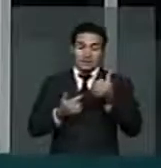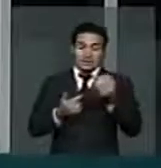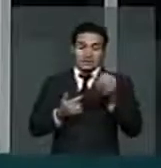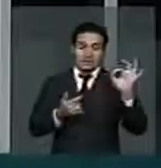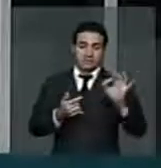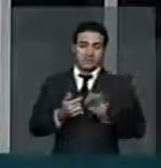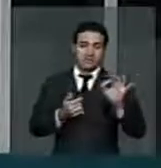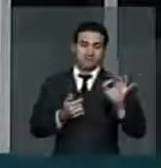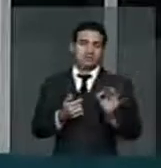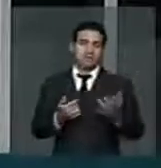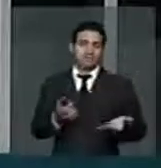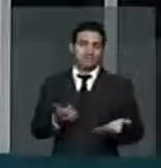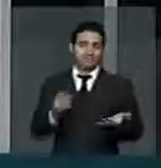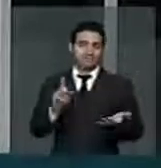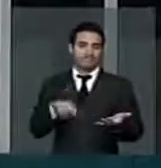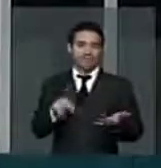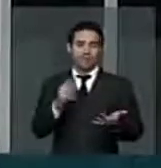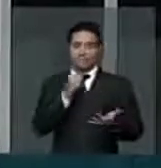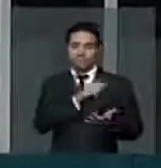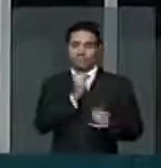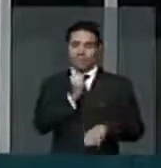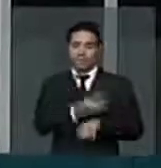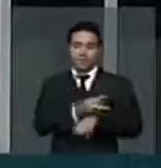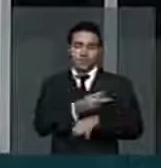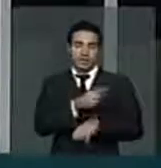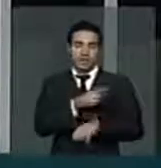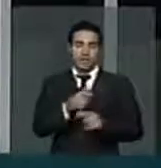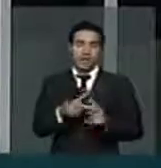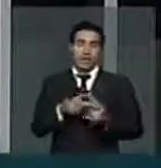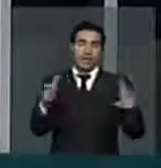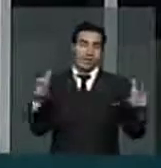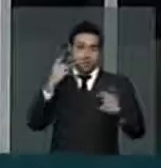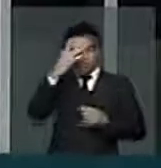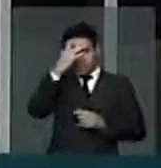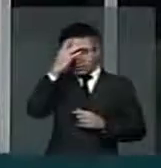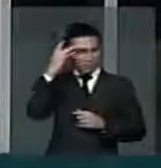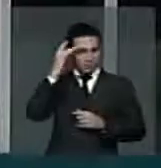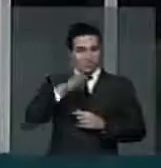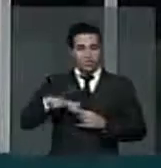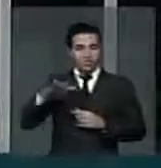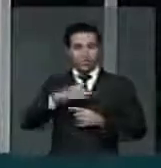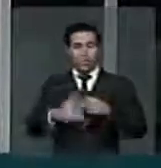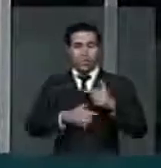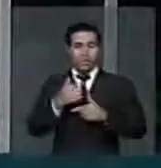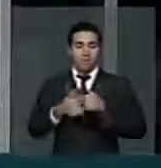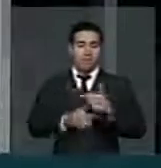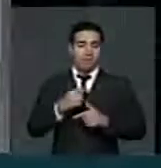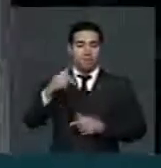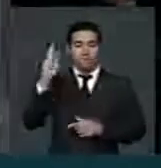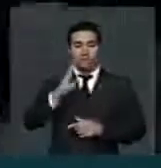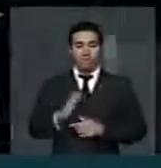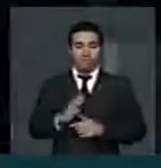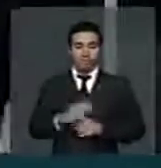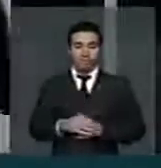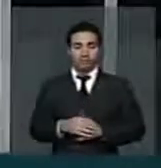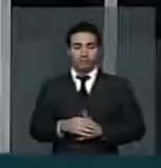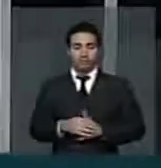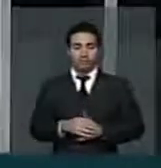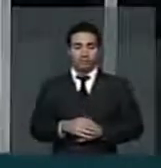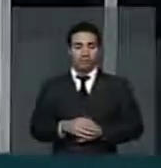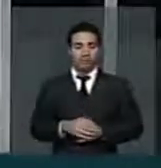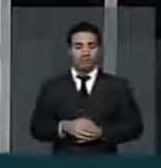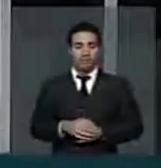60%, repito, é ela que emprega, sim, a grande maioria da massa trabalhadora deste país. Portanto,